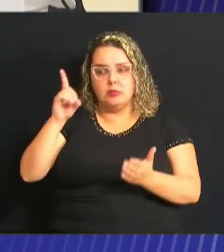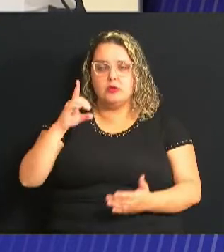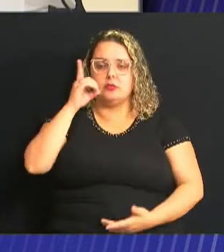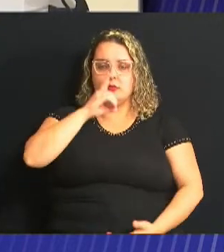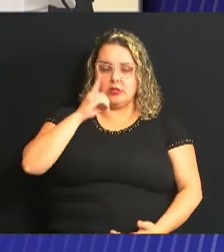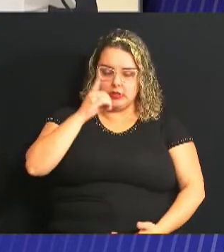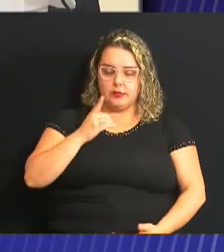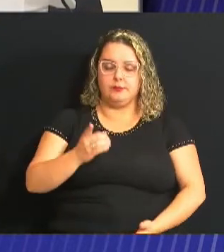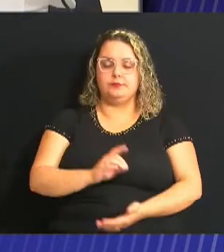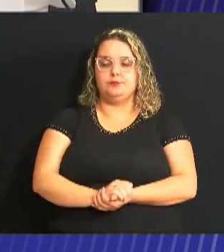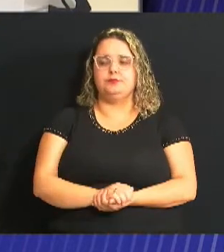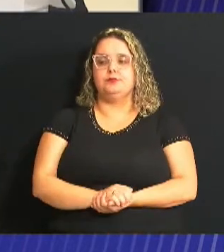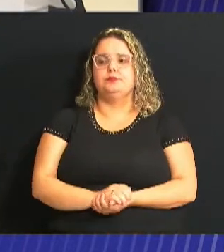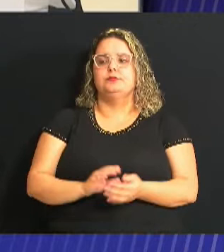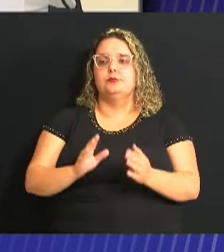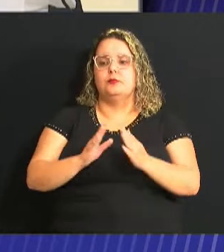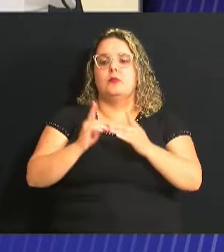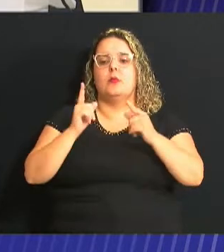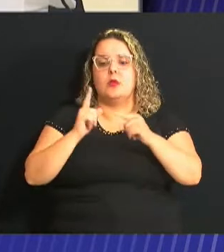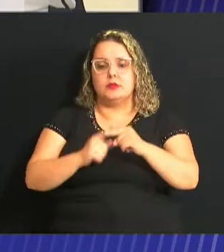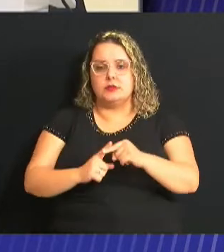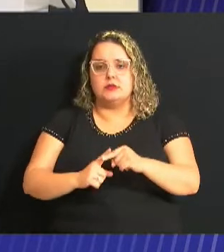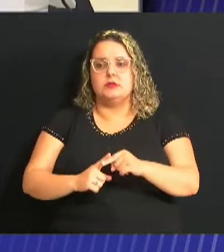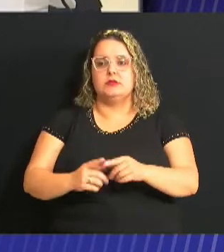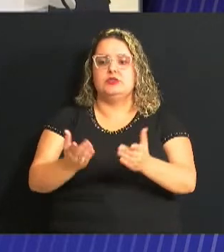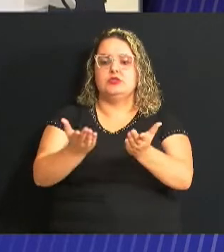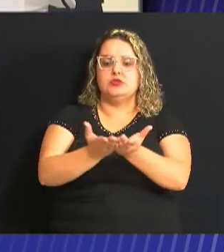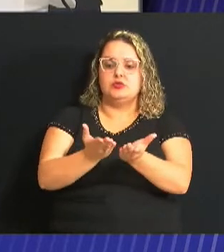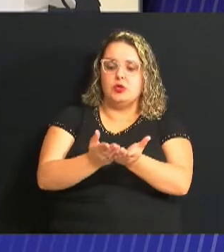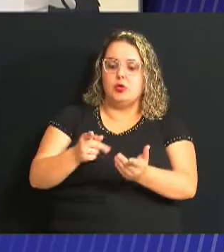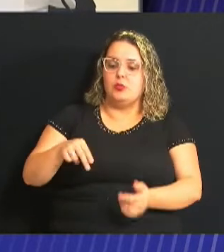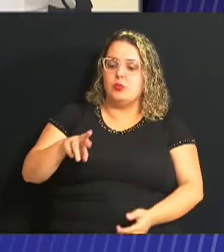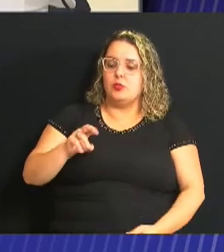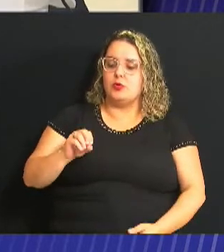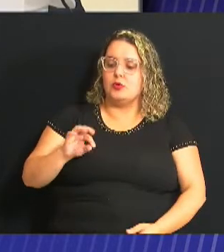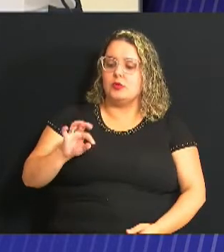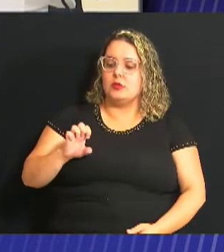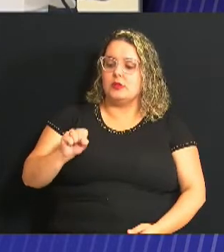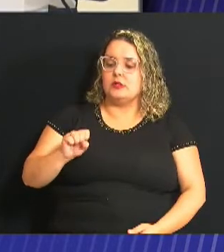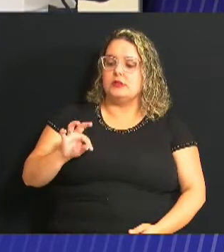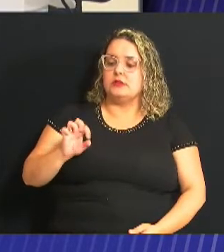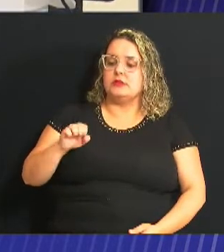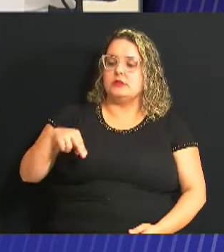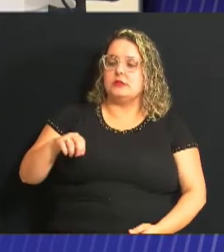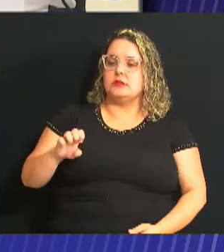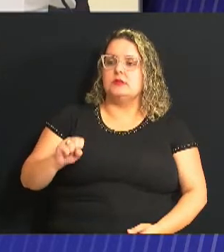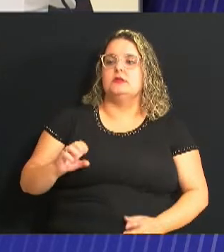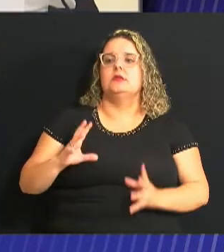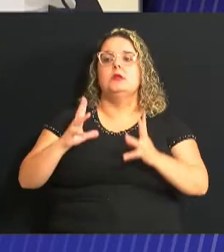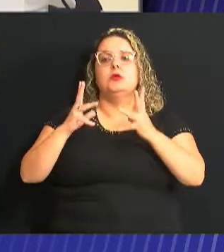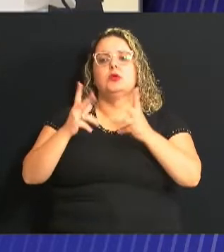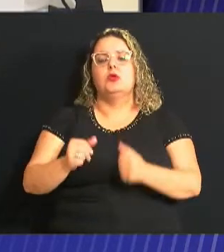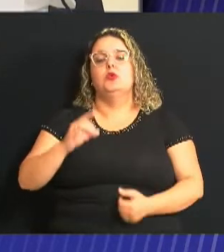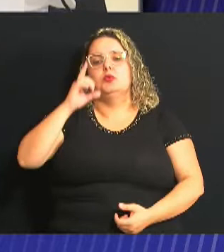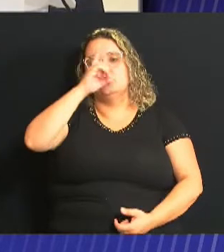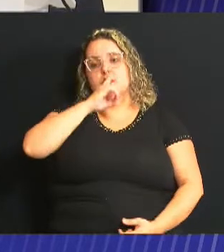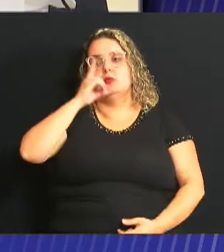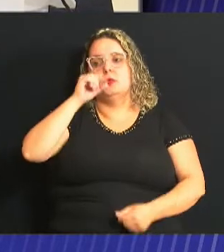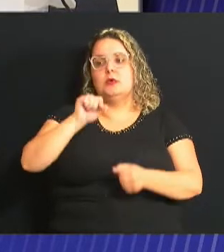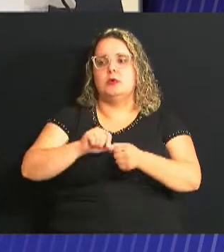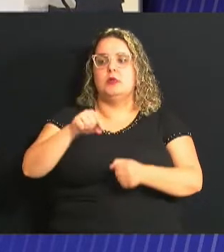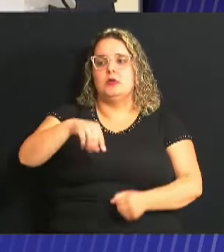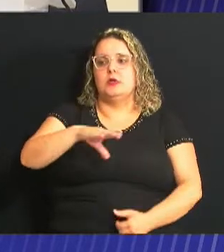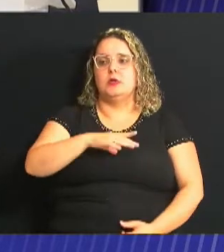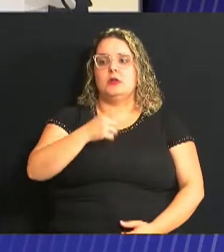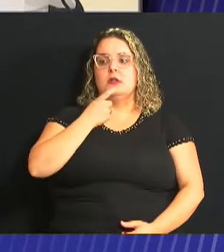evangélicas, protestantes, faz todo domingo é realizado. Aqui em